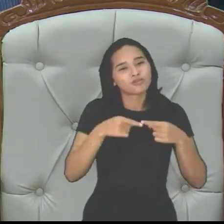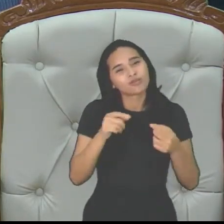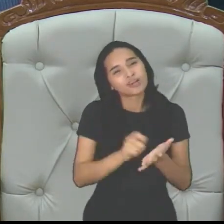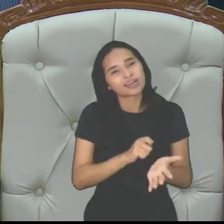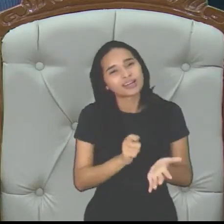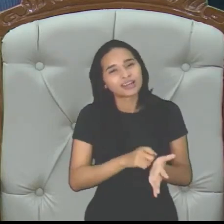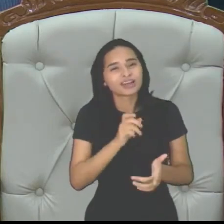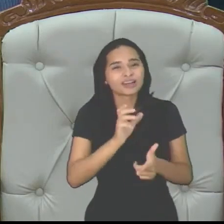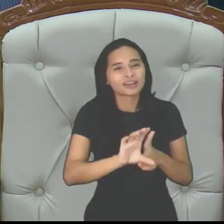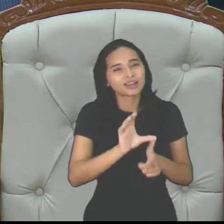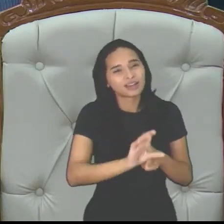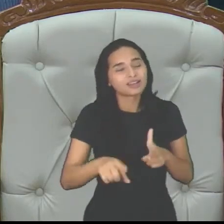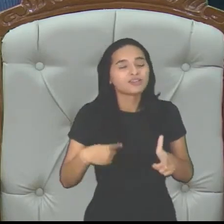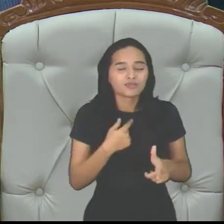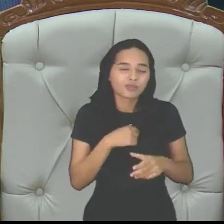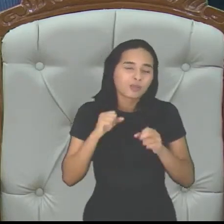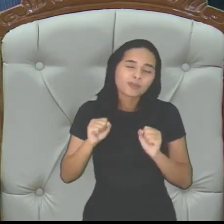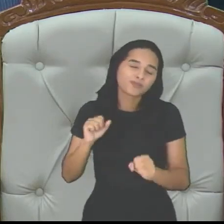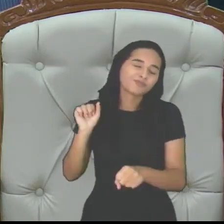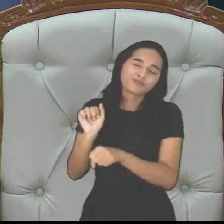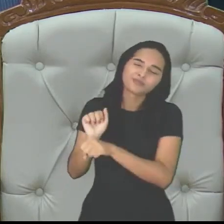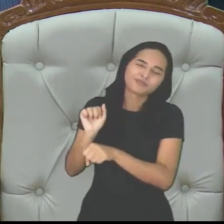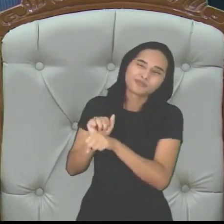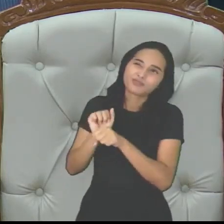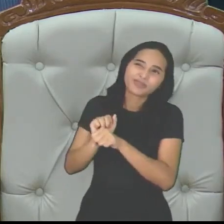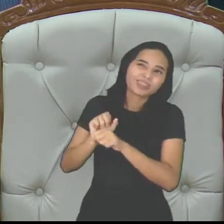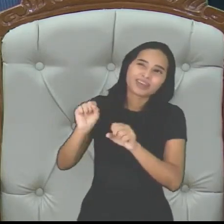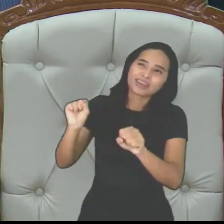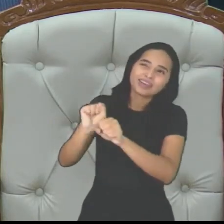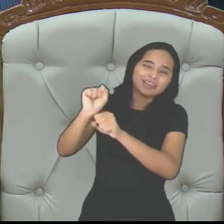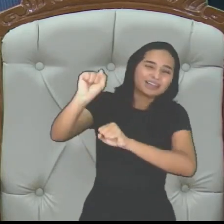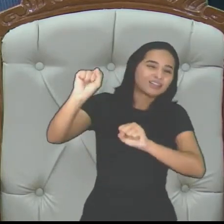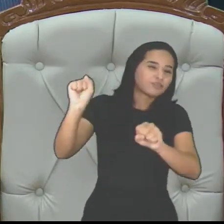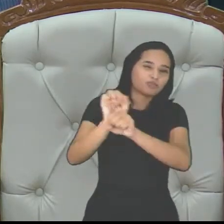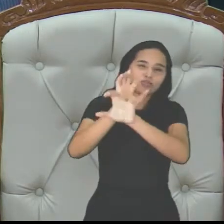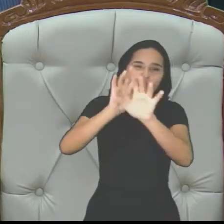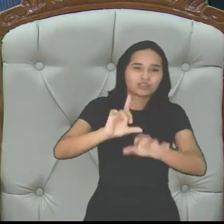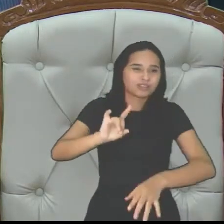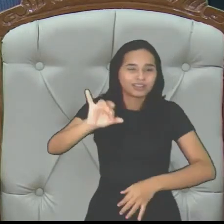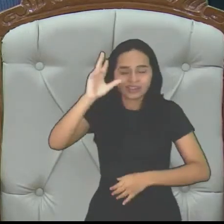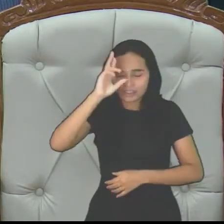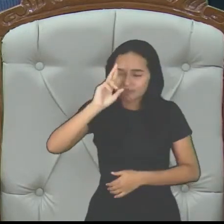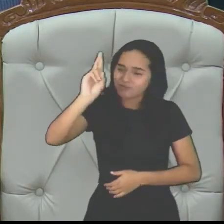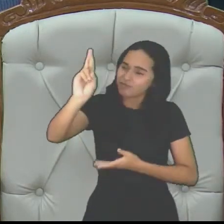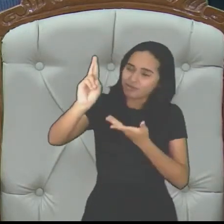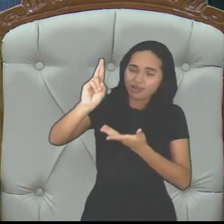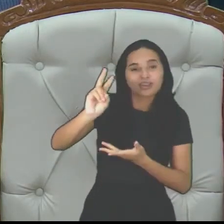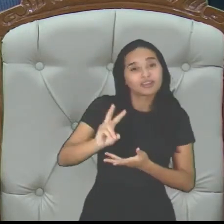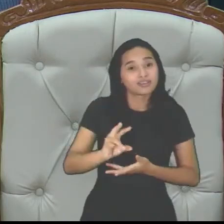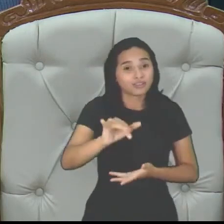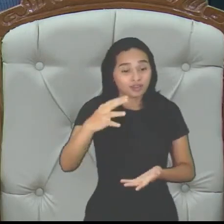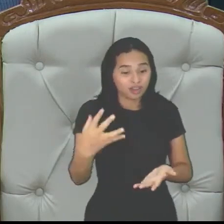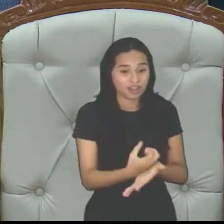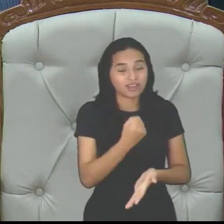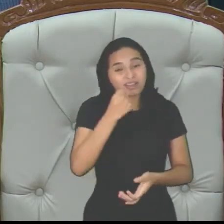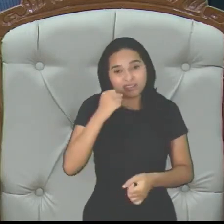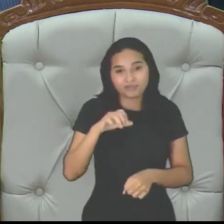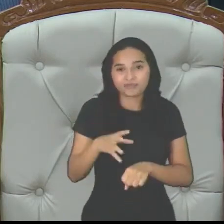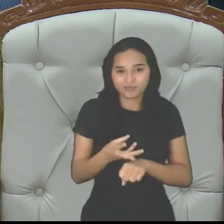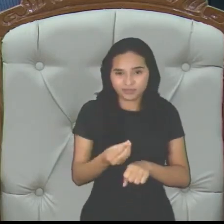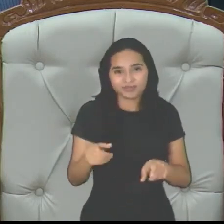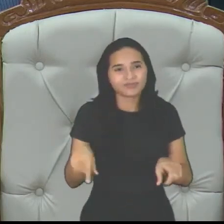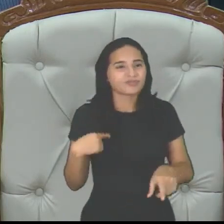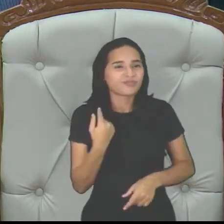Coríntios, nós possamos esperar o grande e glorioso dia do Senhor, que será o arrebatamento da igreja, e que